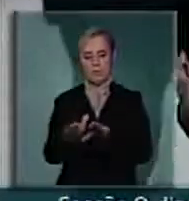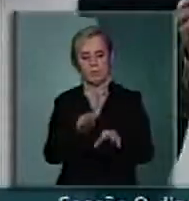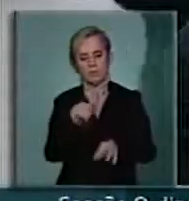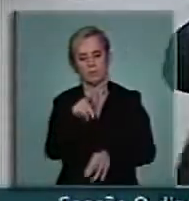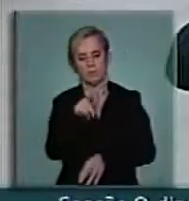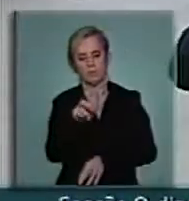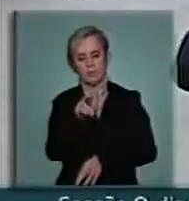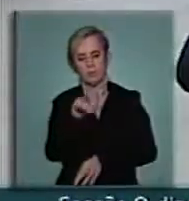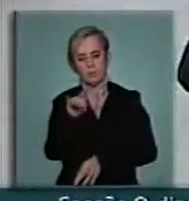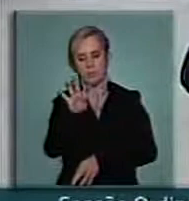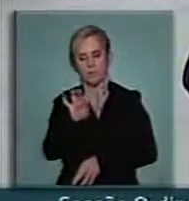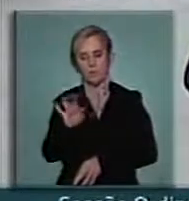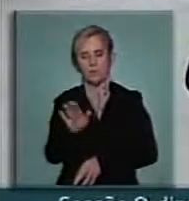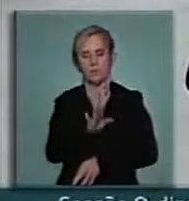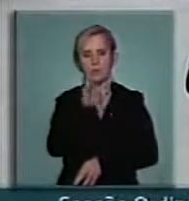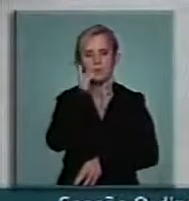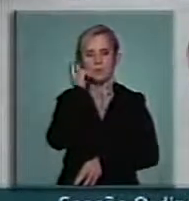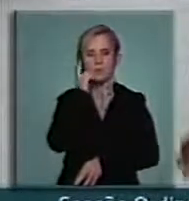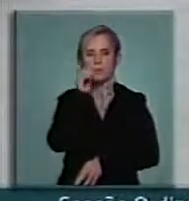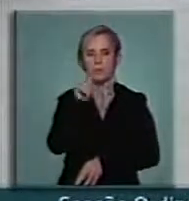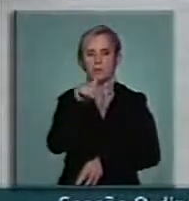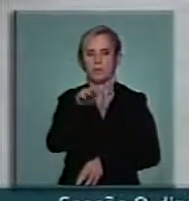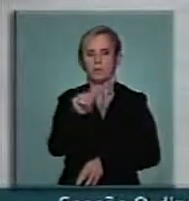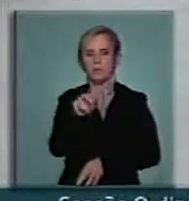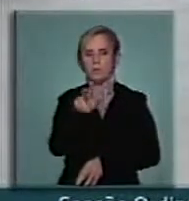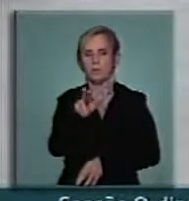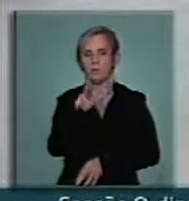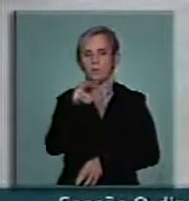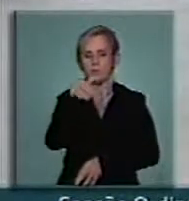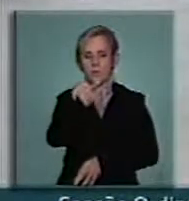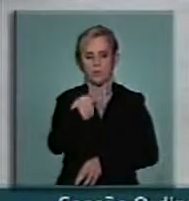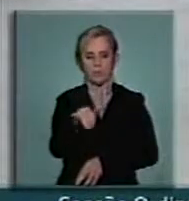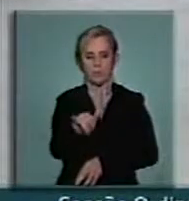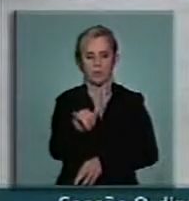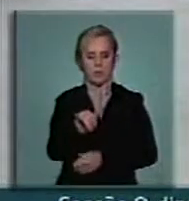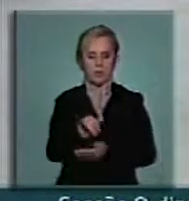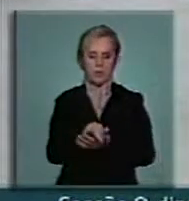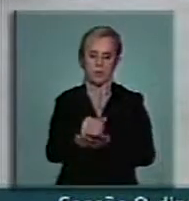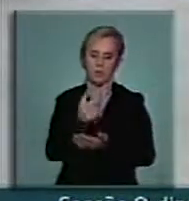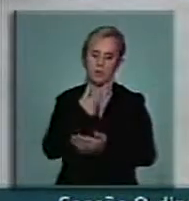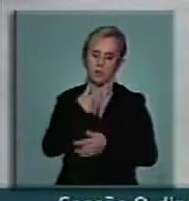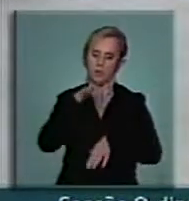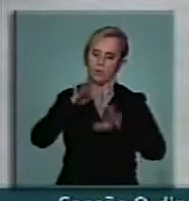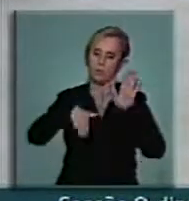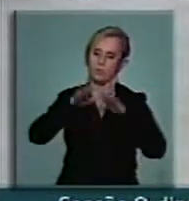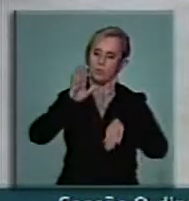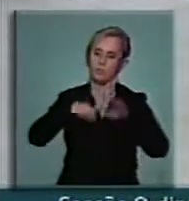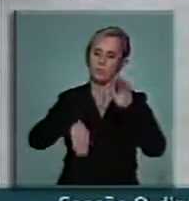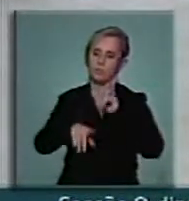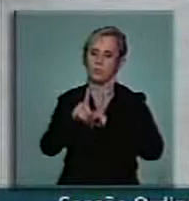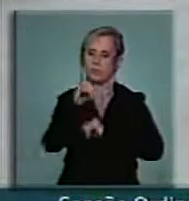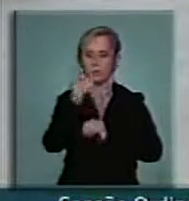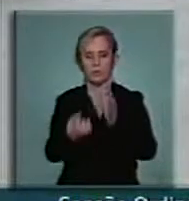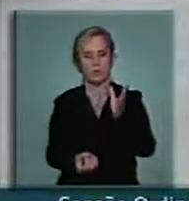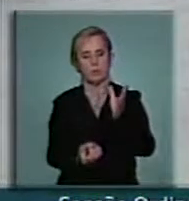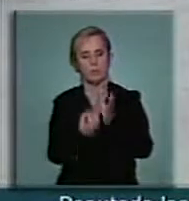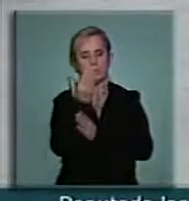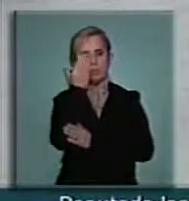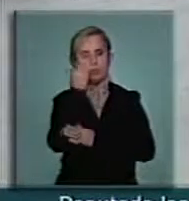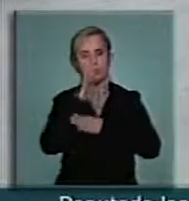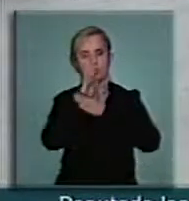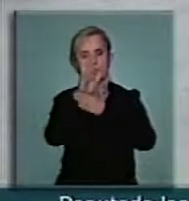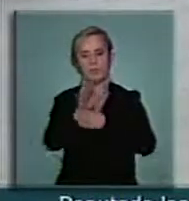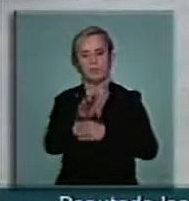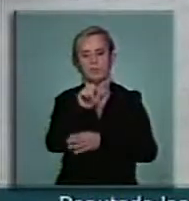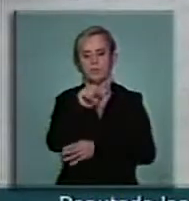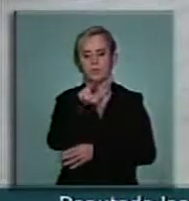Nobre deputado Amauri, eu fui talvez um dos fundadores do SUS. Eu